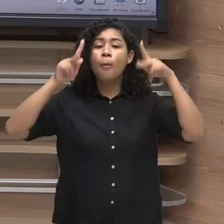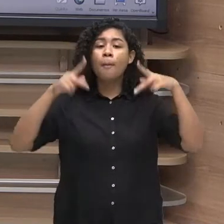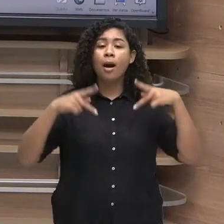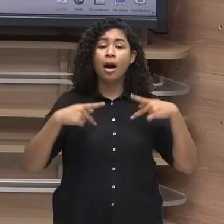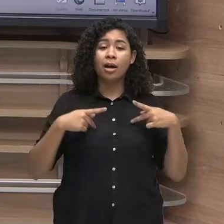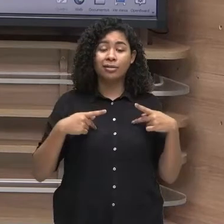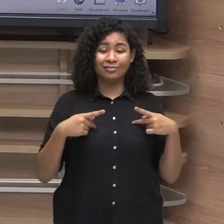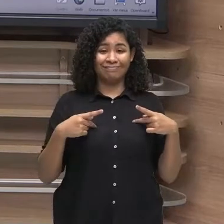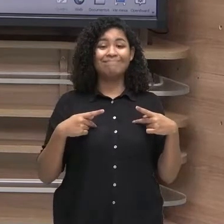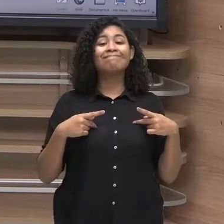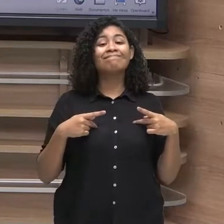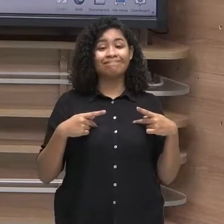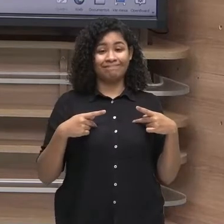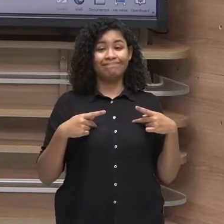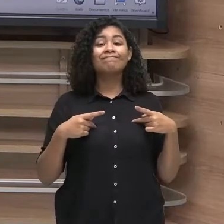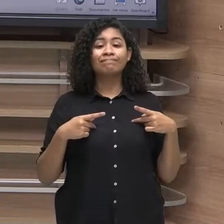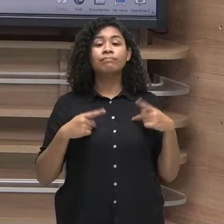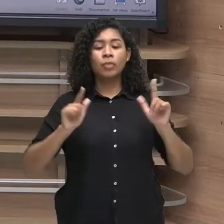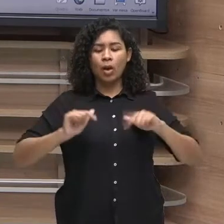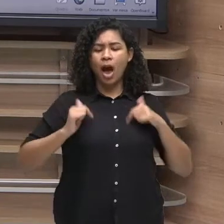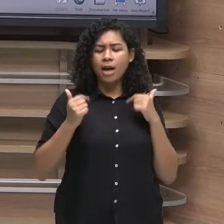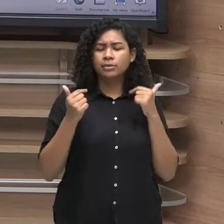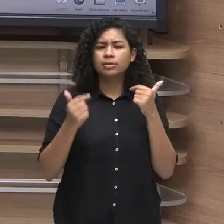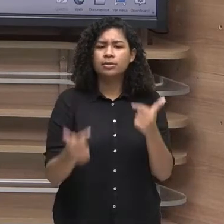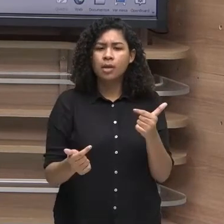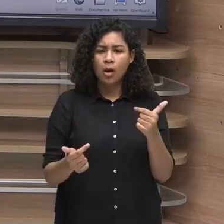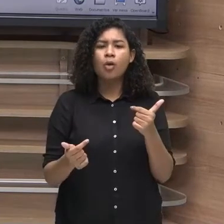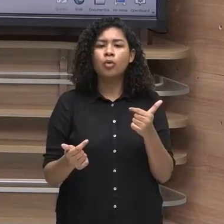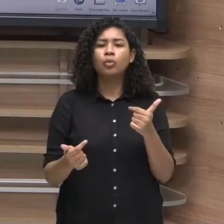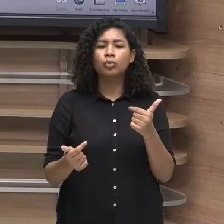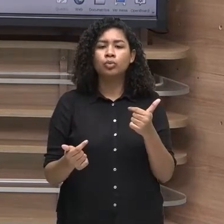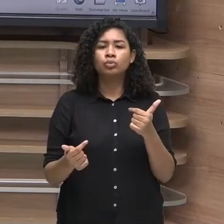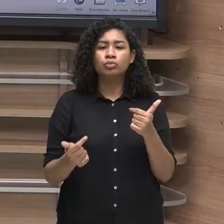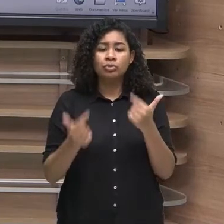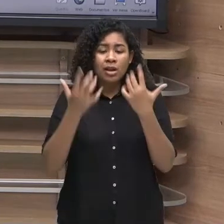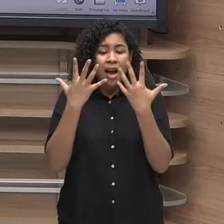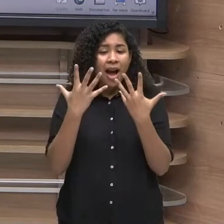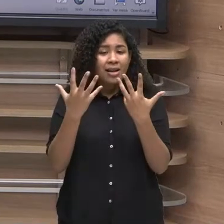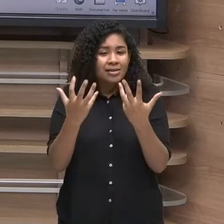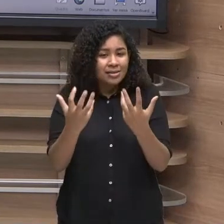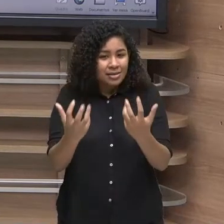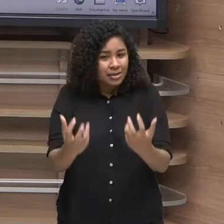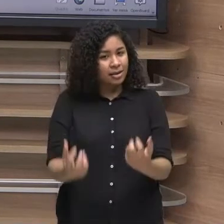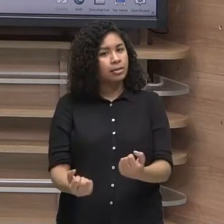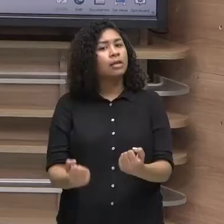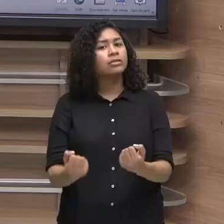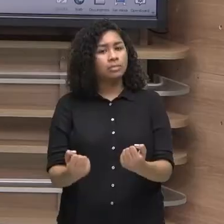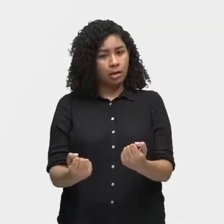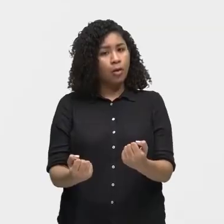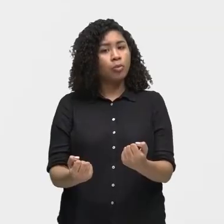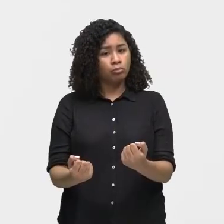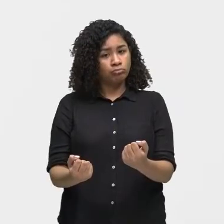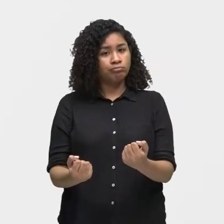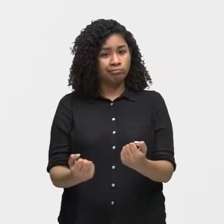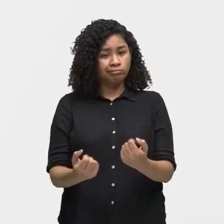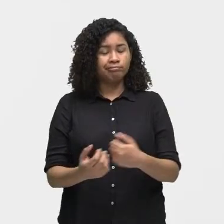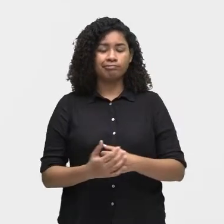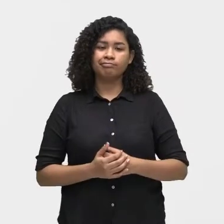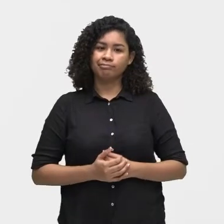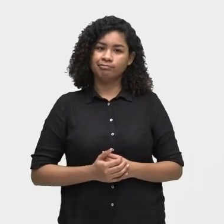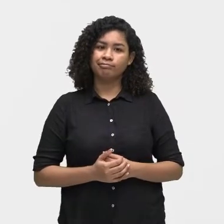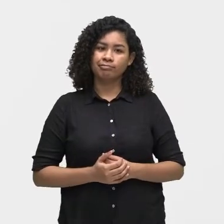humanização, uma atitude de maior tolerância consigo mesmo. Ok? Vamos para uma outra ideia